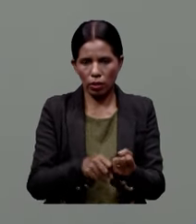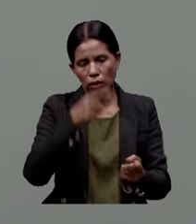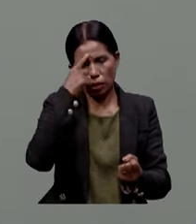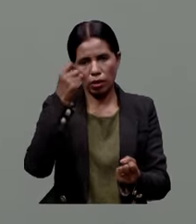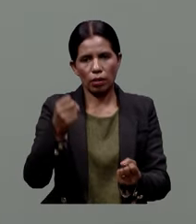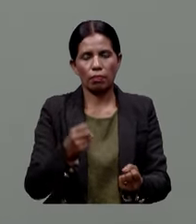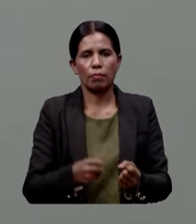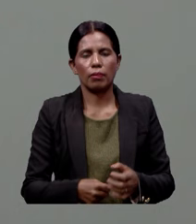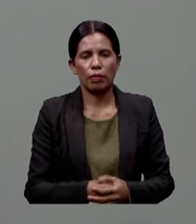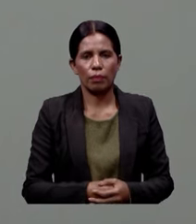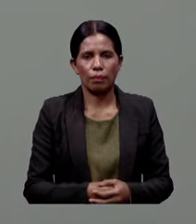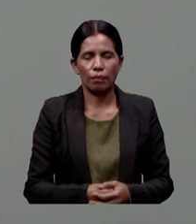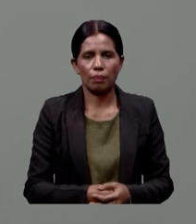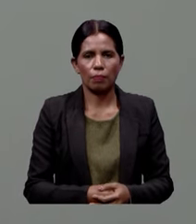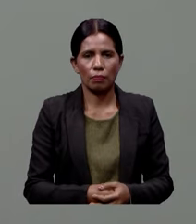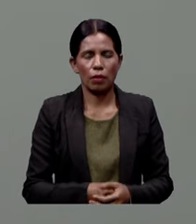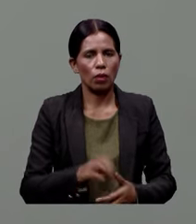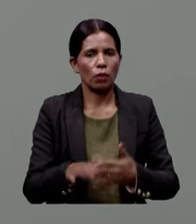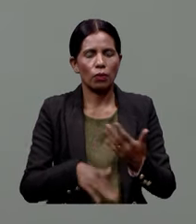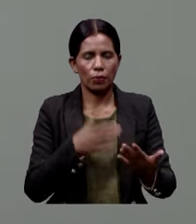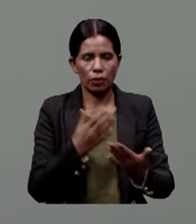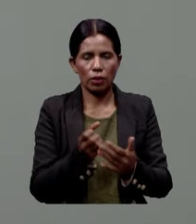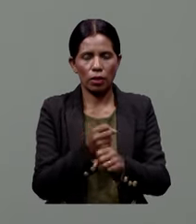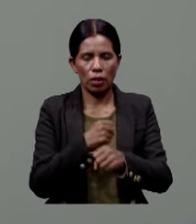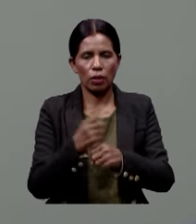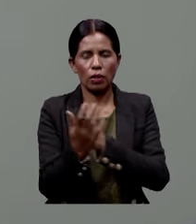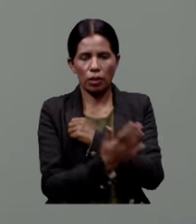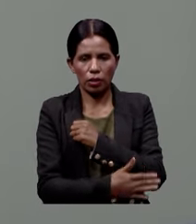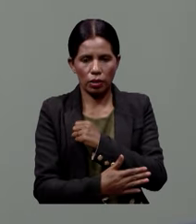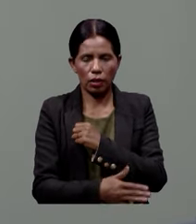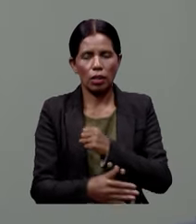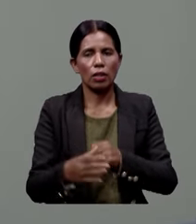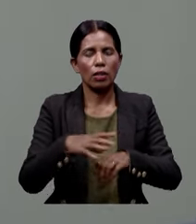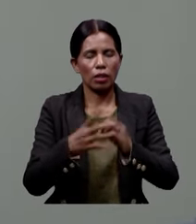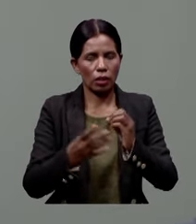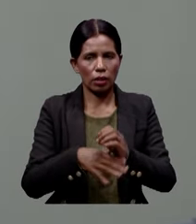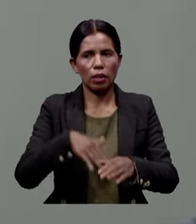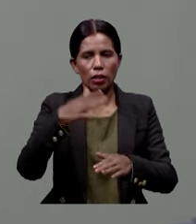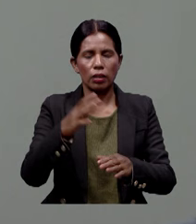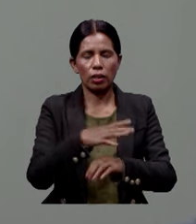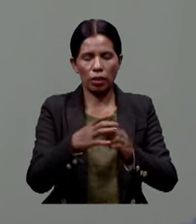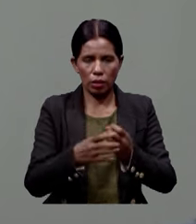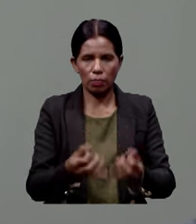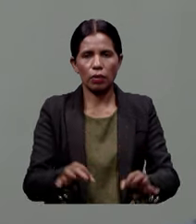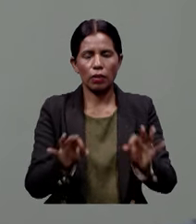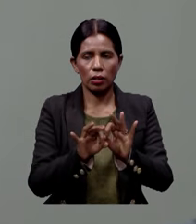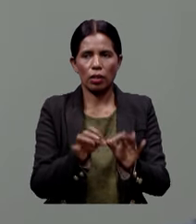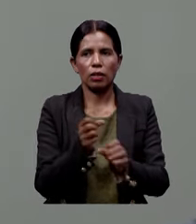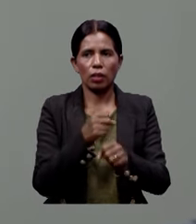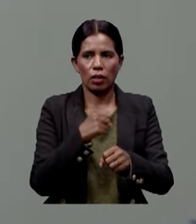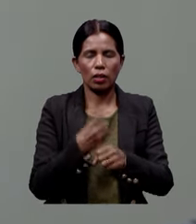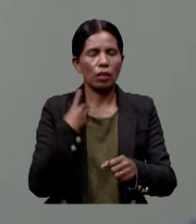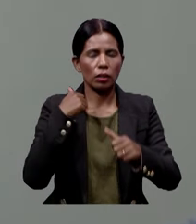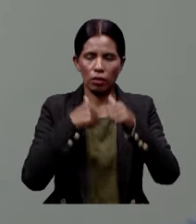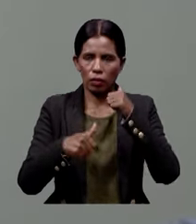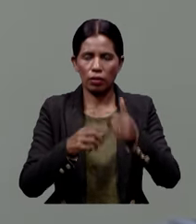kata buat tutu tu halu herai ne lete ne be herai ne principal dune para ita bel halu stand dia ko dune ne atividade